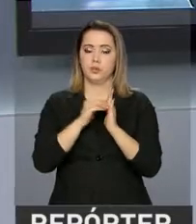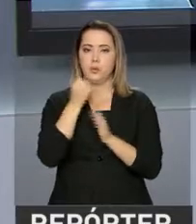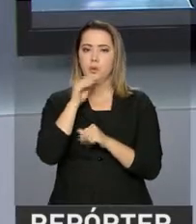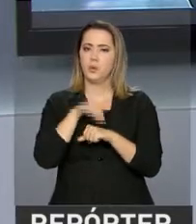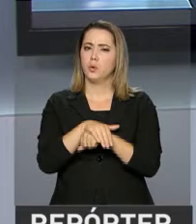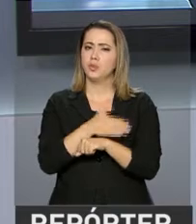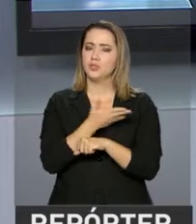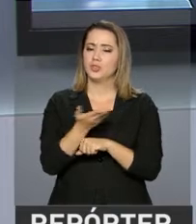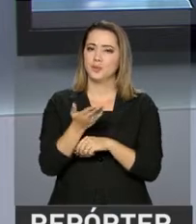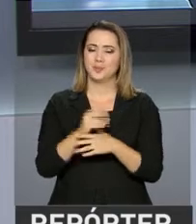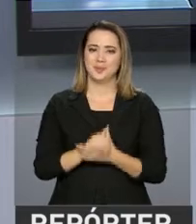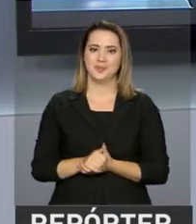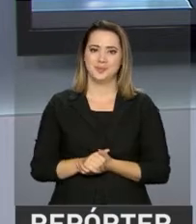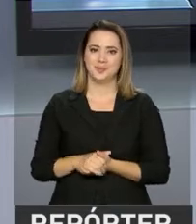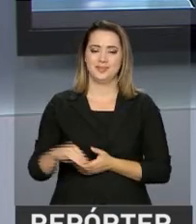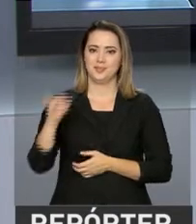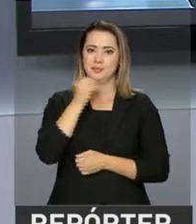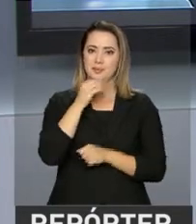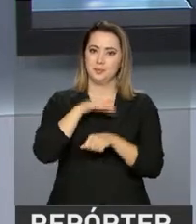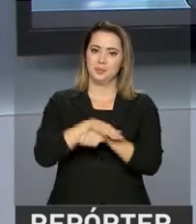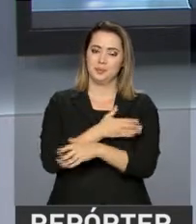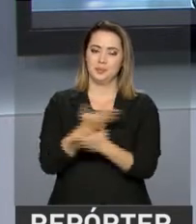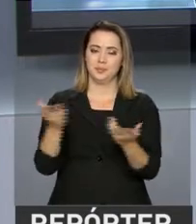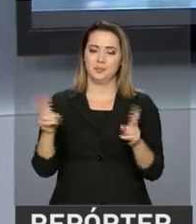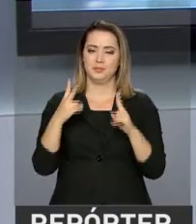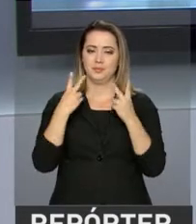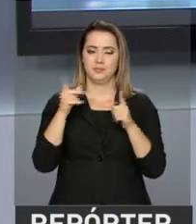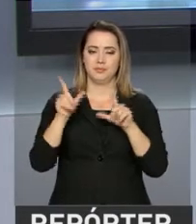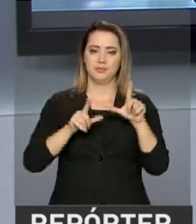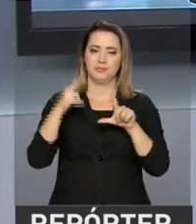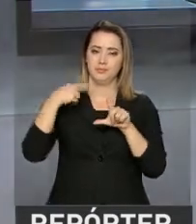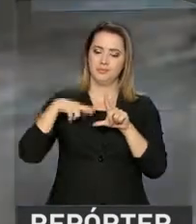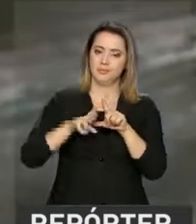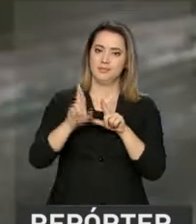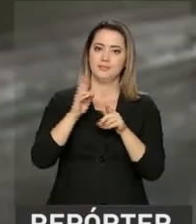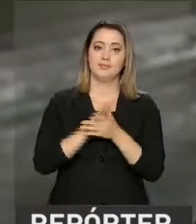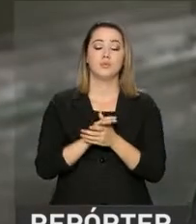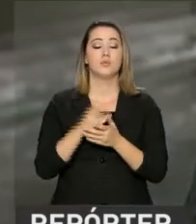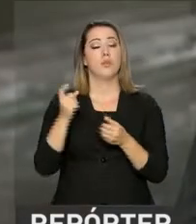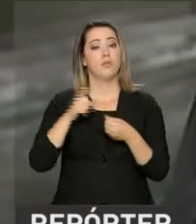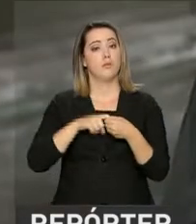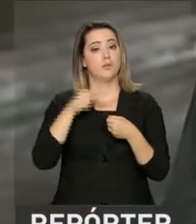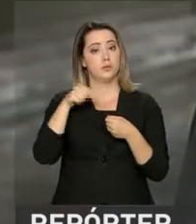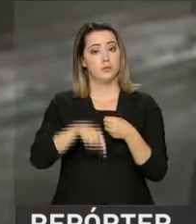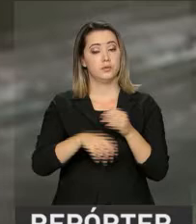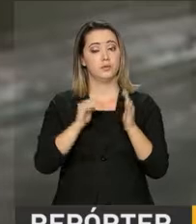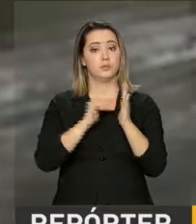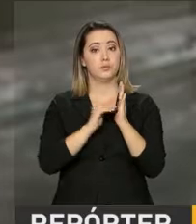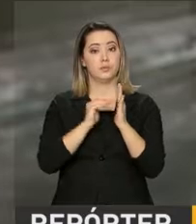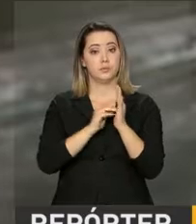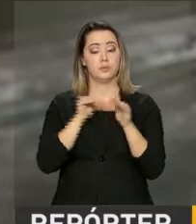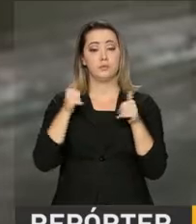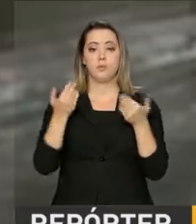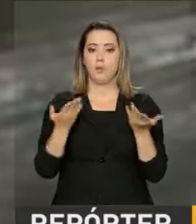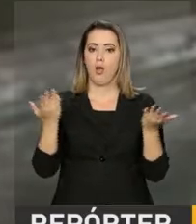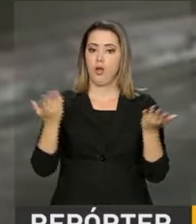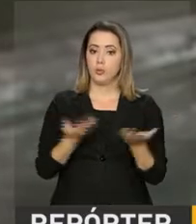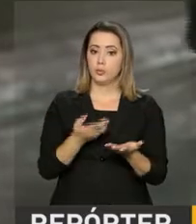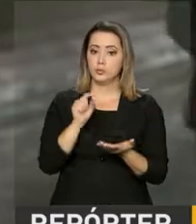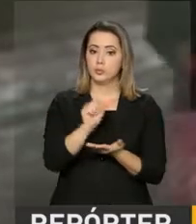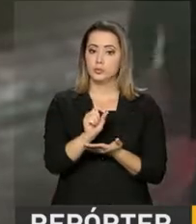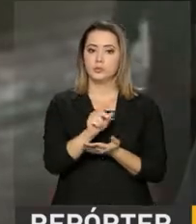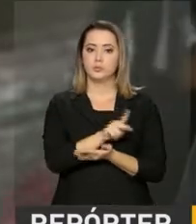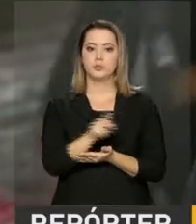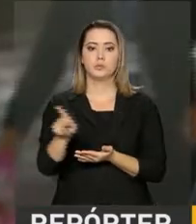Paulo. Boa noite, Carolina. Boa noite a todos que nos assistem na TV NBR. Voltamos aqui do Senado. Olha, Carolina, nesse momento,